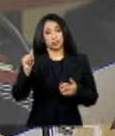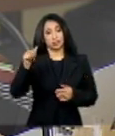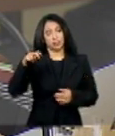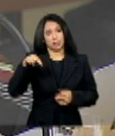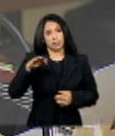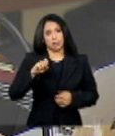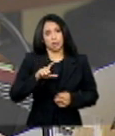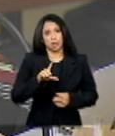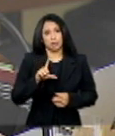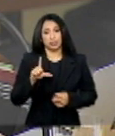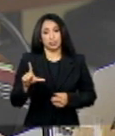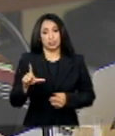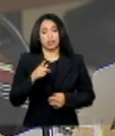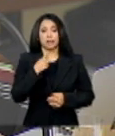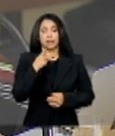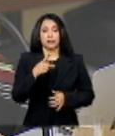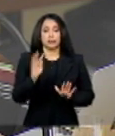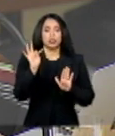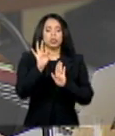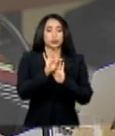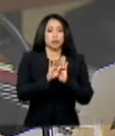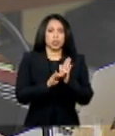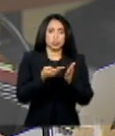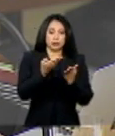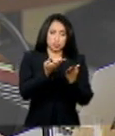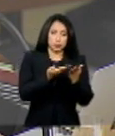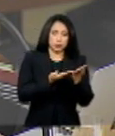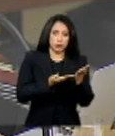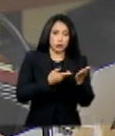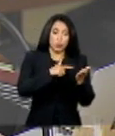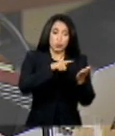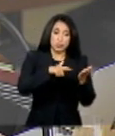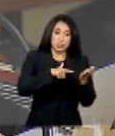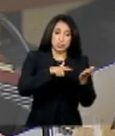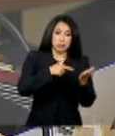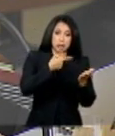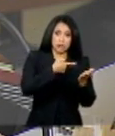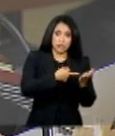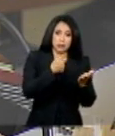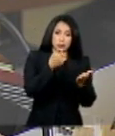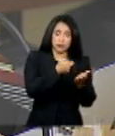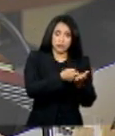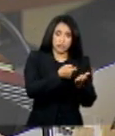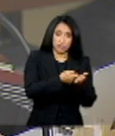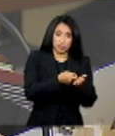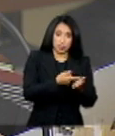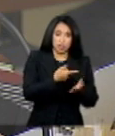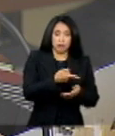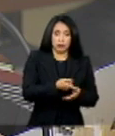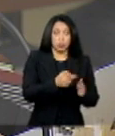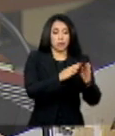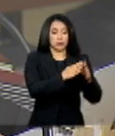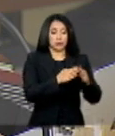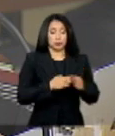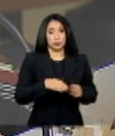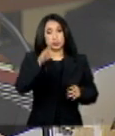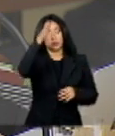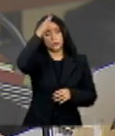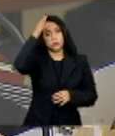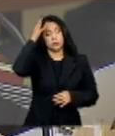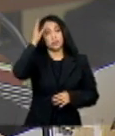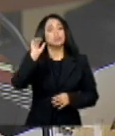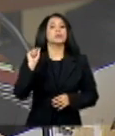diz textualmente os serviços cobráveis realizados mediante solicitação do consumidor são os